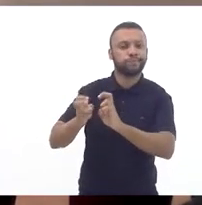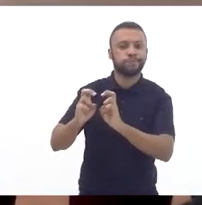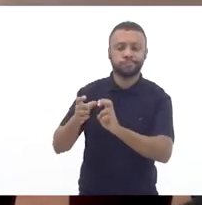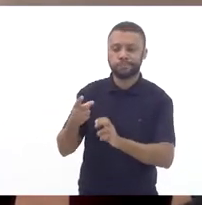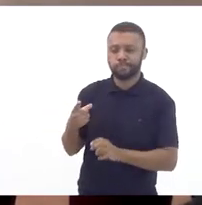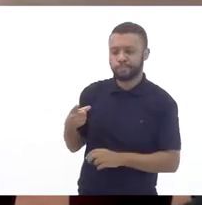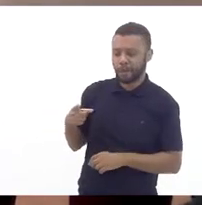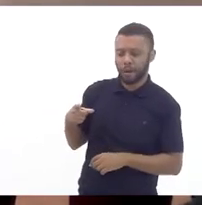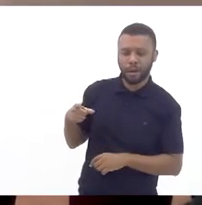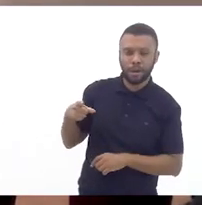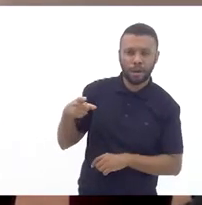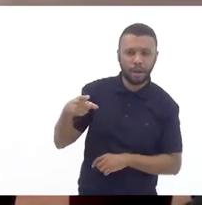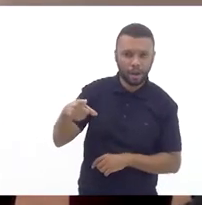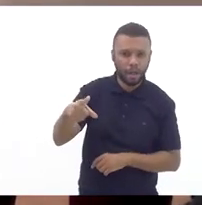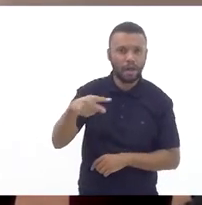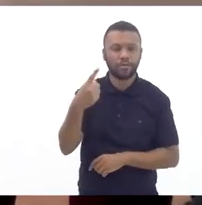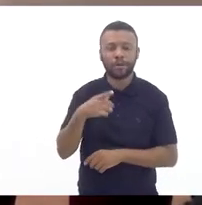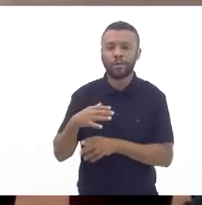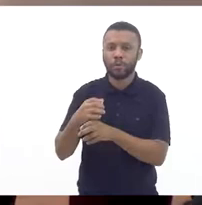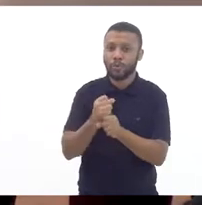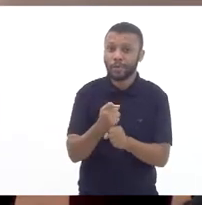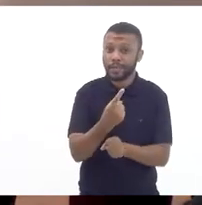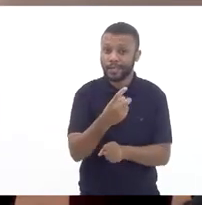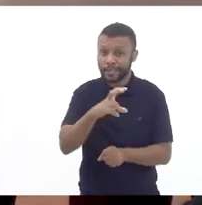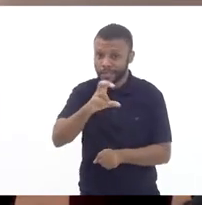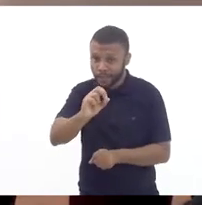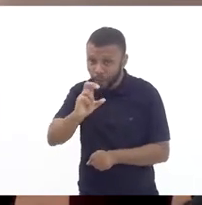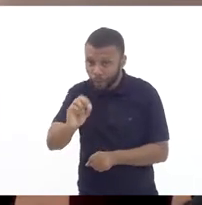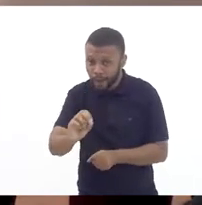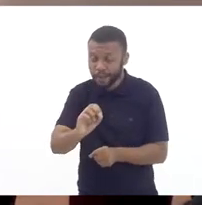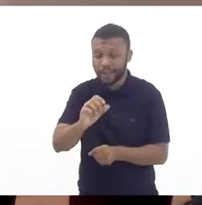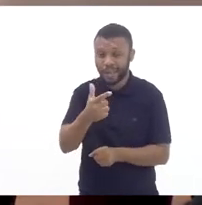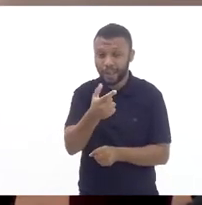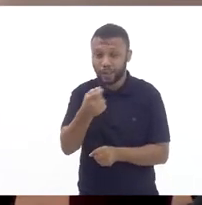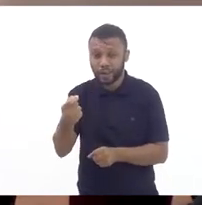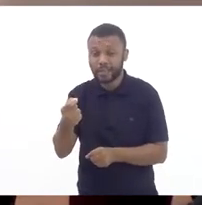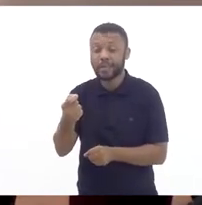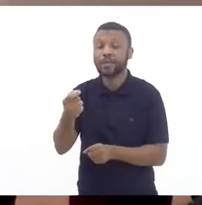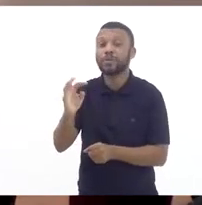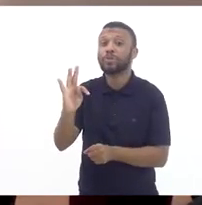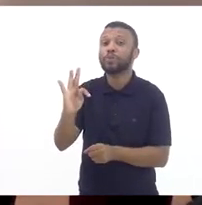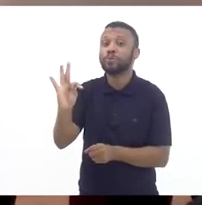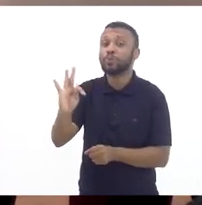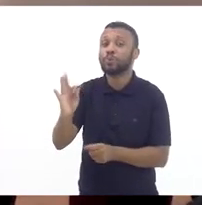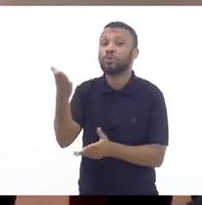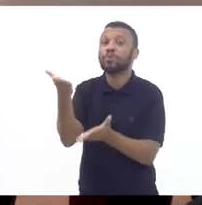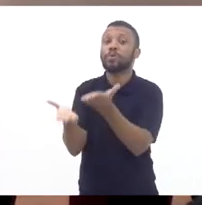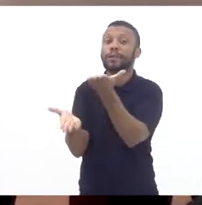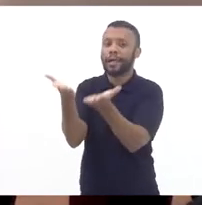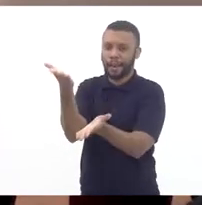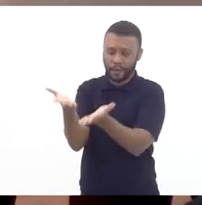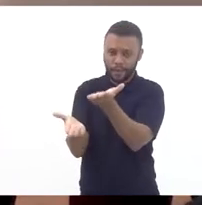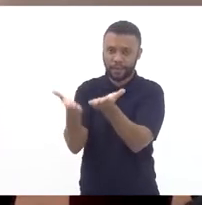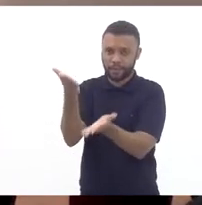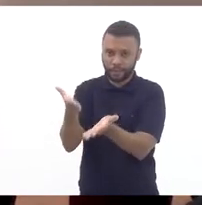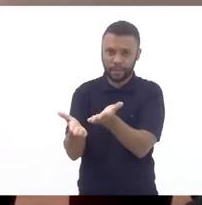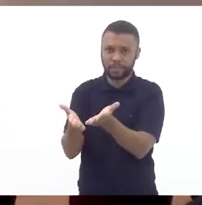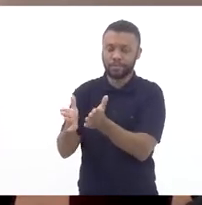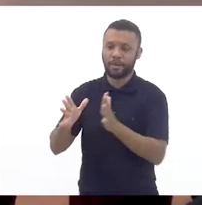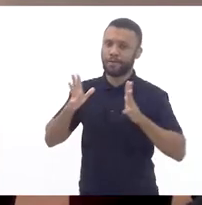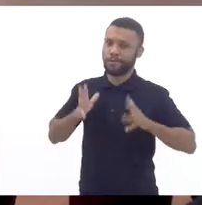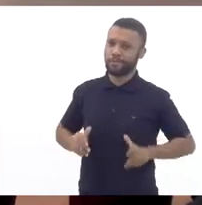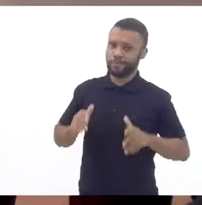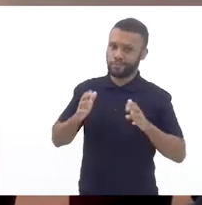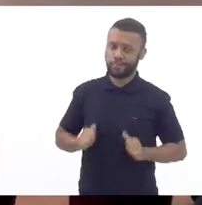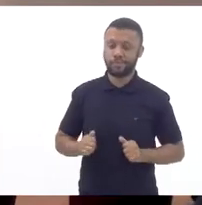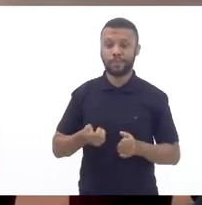nós tiramos entre 150 e 200 toneladas por mês de lixo da via. Nós temos um trem que circula semanalmente, são trens